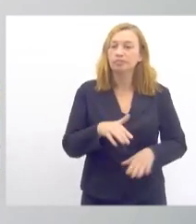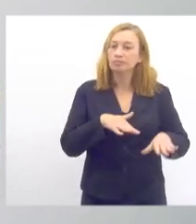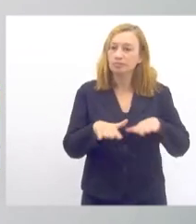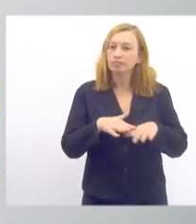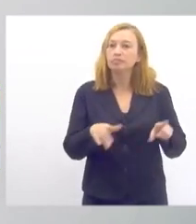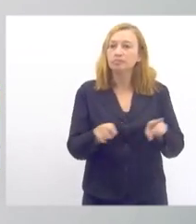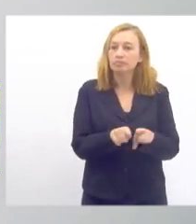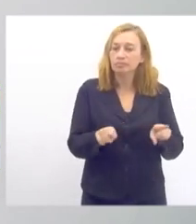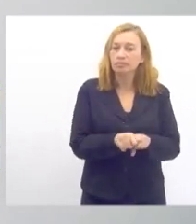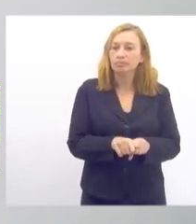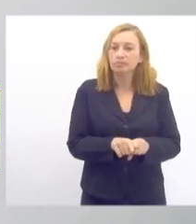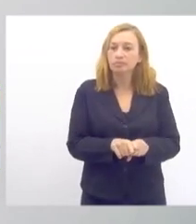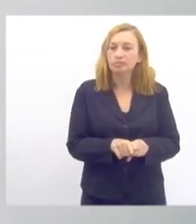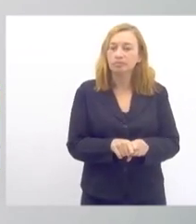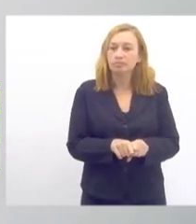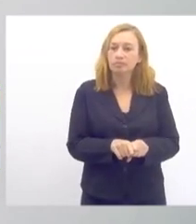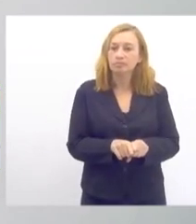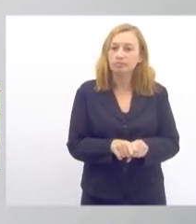mobilizar também para